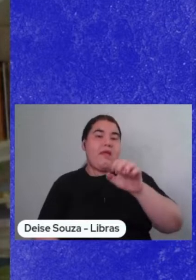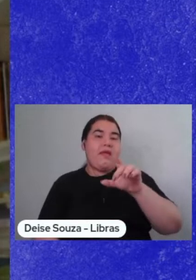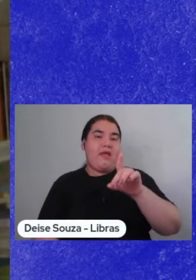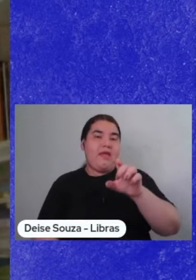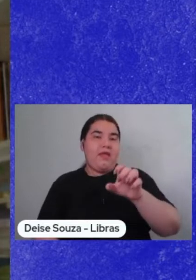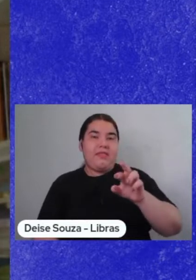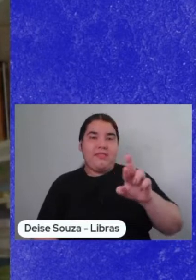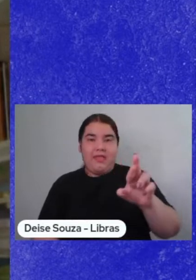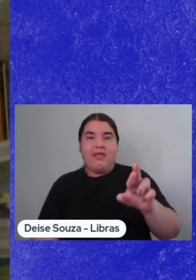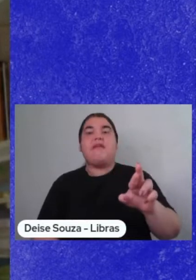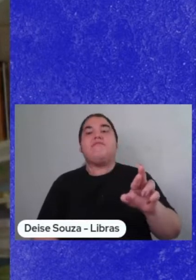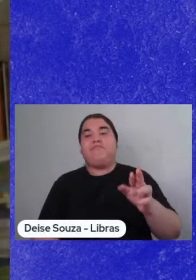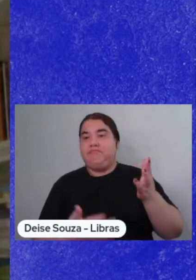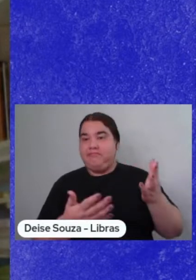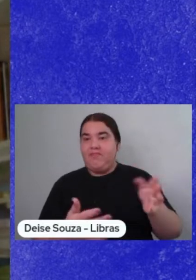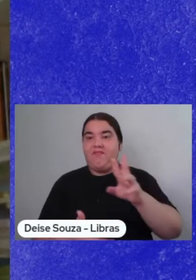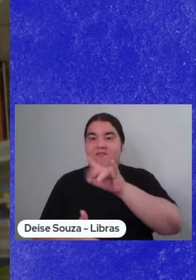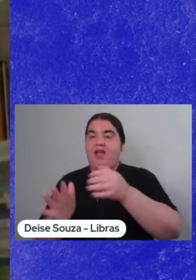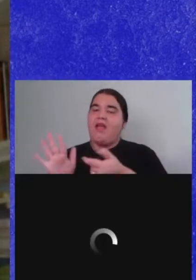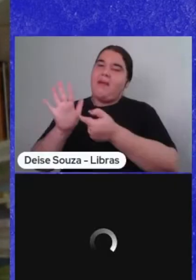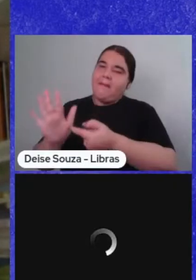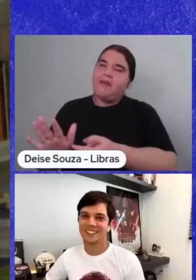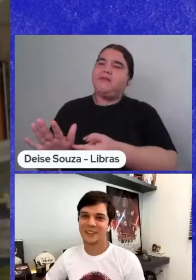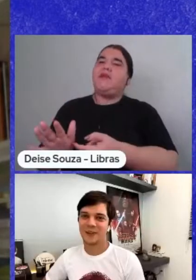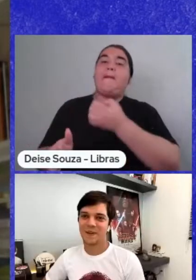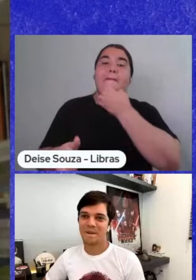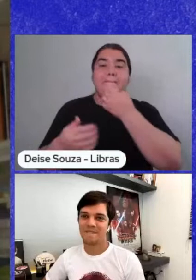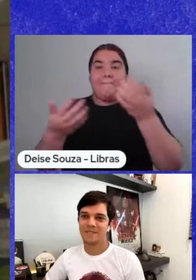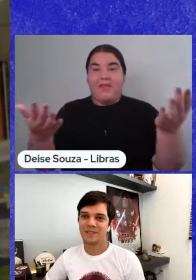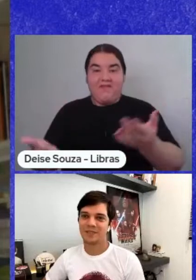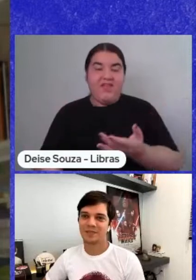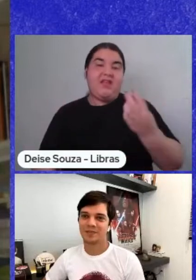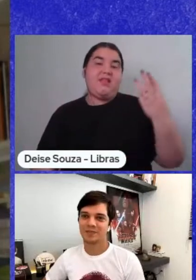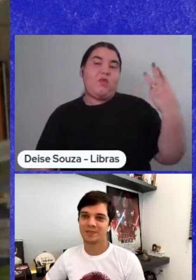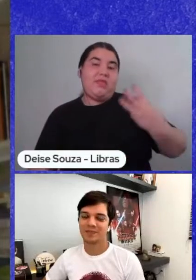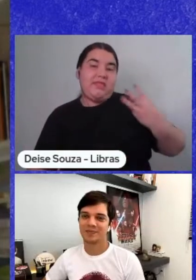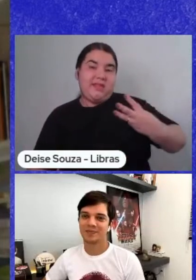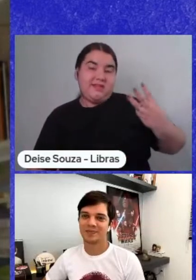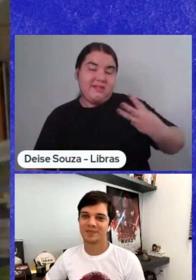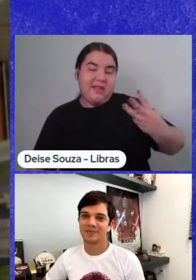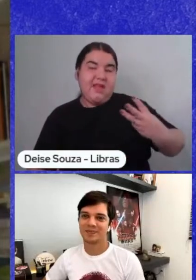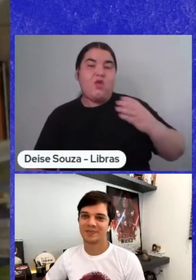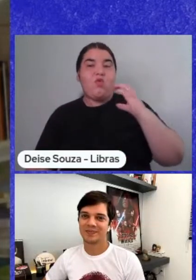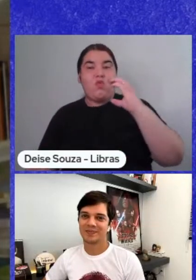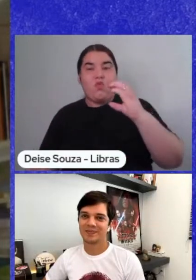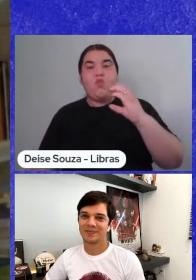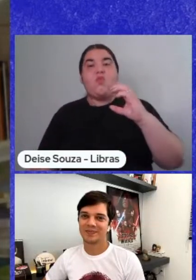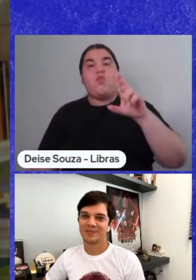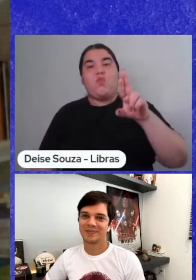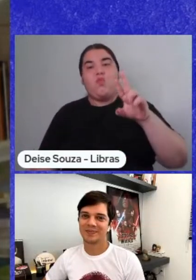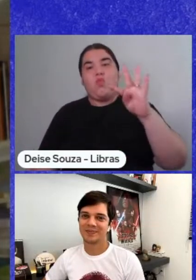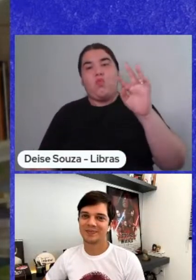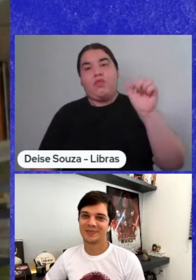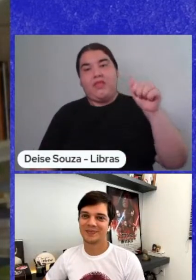oi agora, vai se apresentar. Éder, seja muito bem-vindo à terceira edição do Curta na Serra. Então, por gentileza,